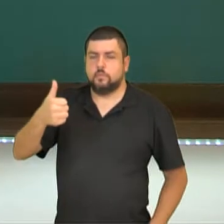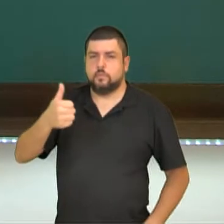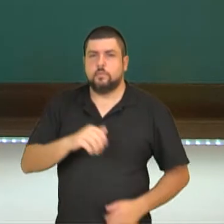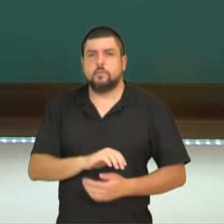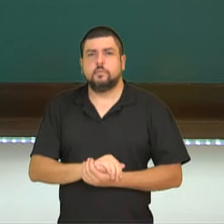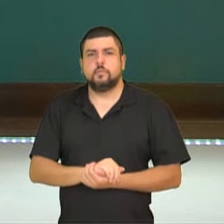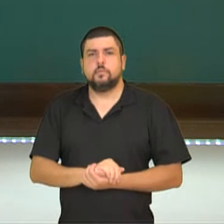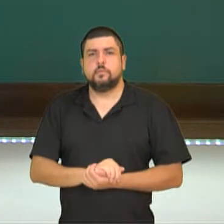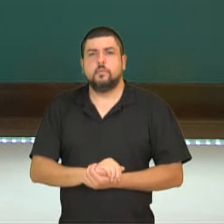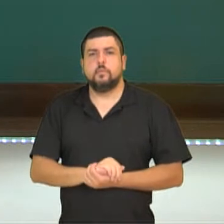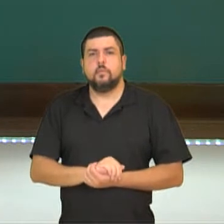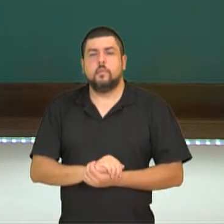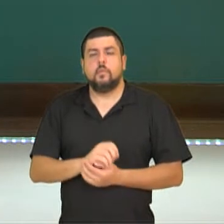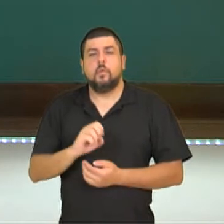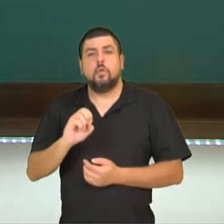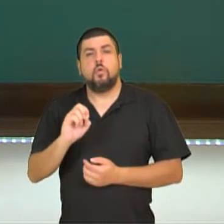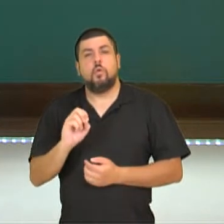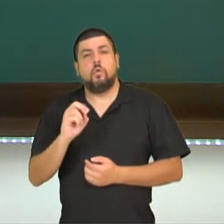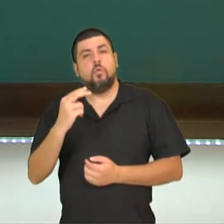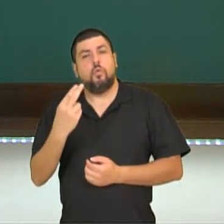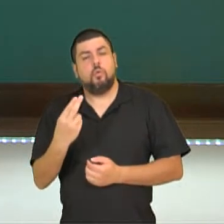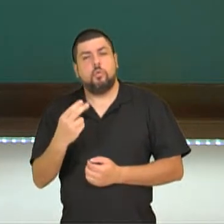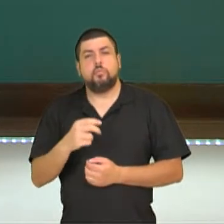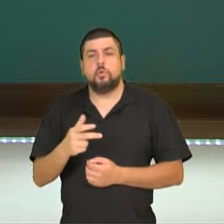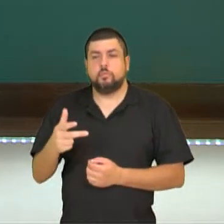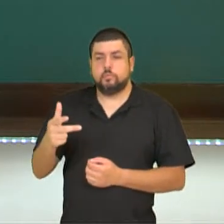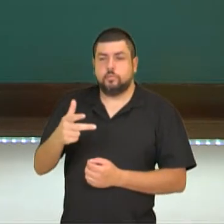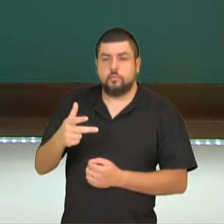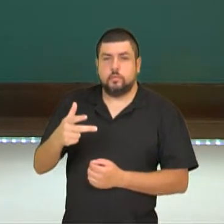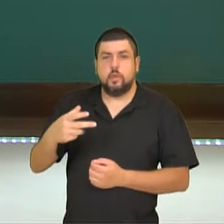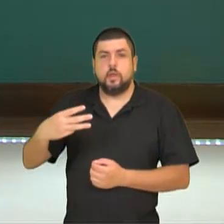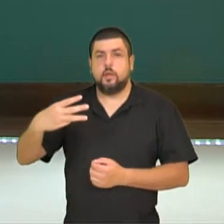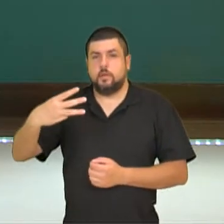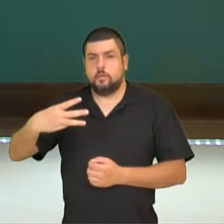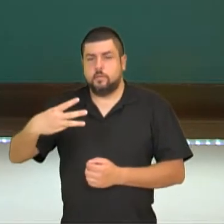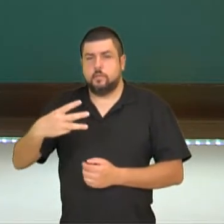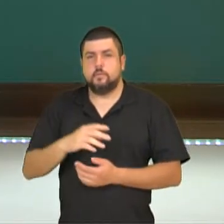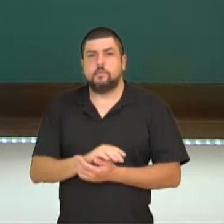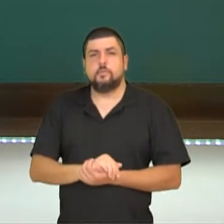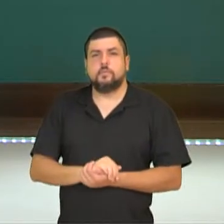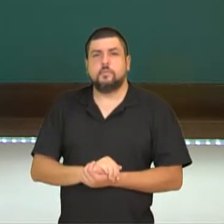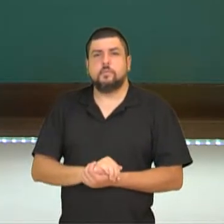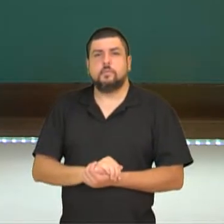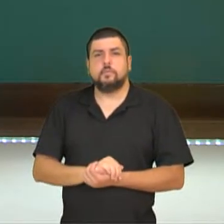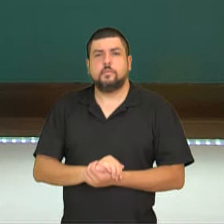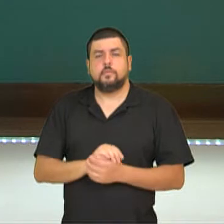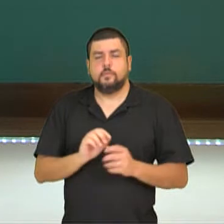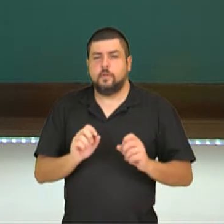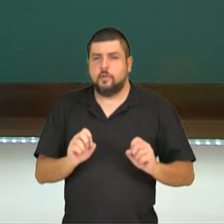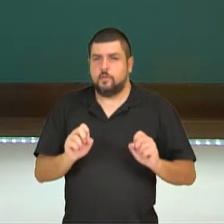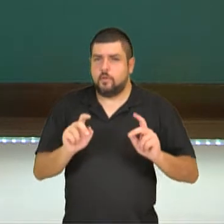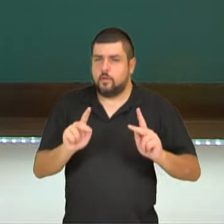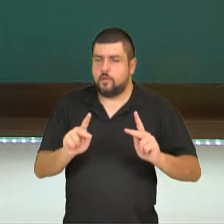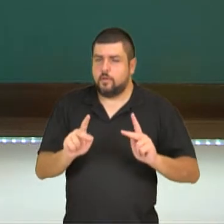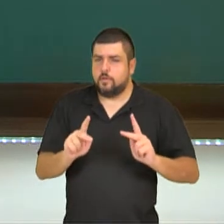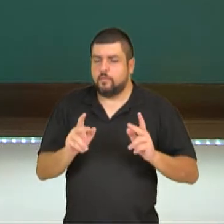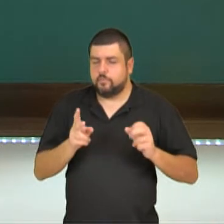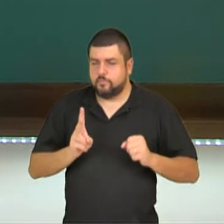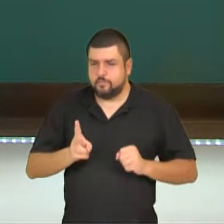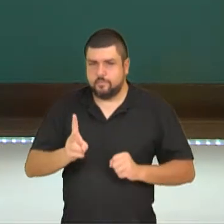singular, ou a terceira do singular também. Certo? Vamos a